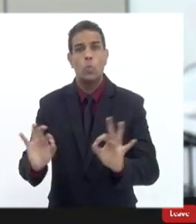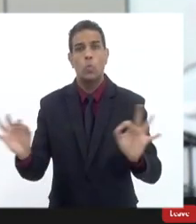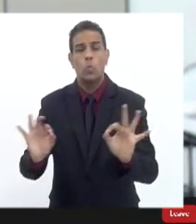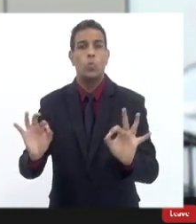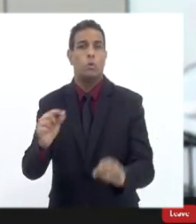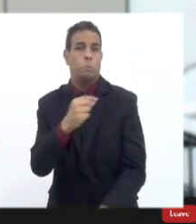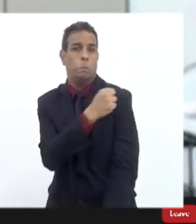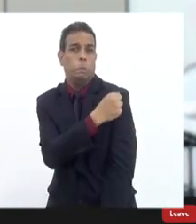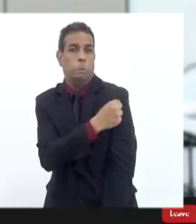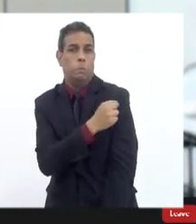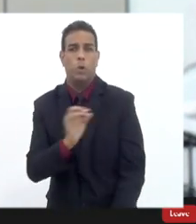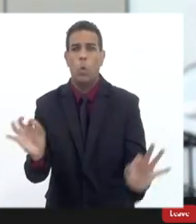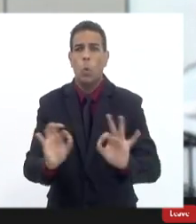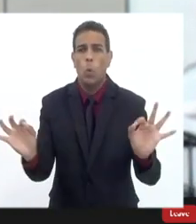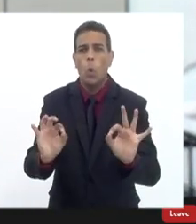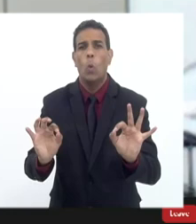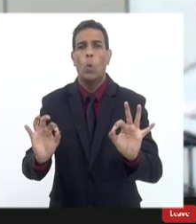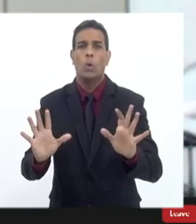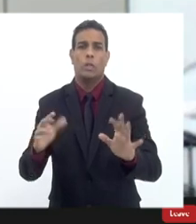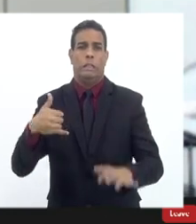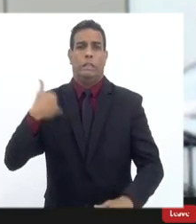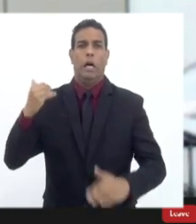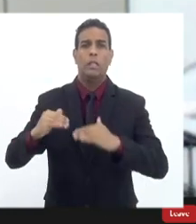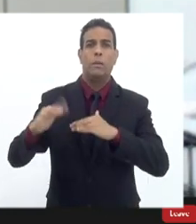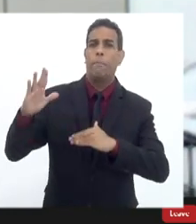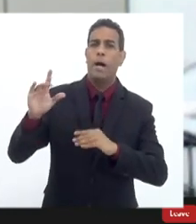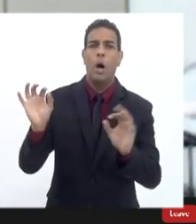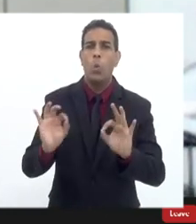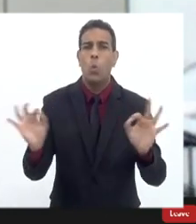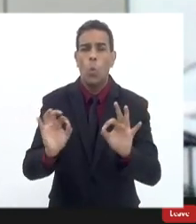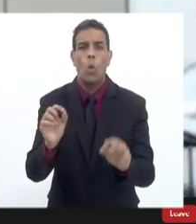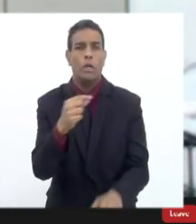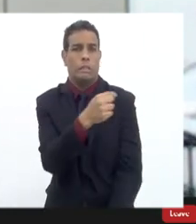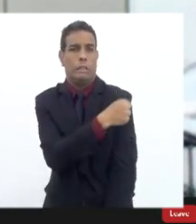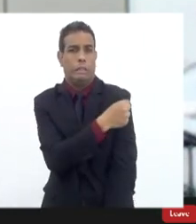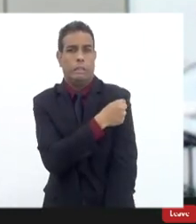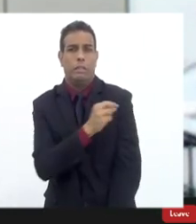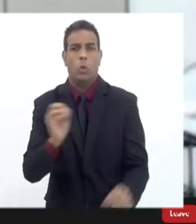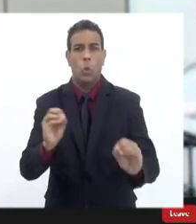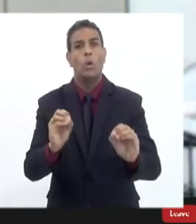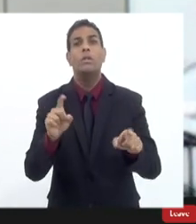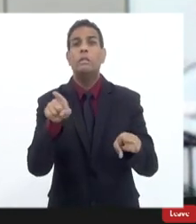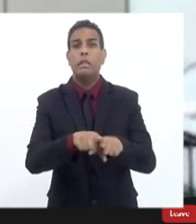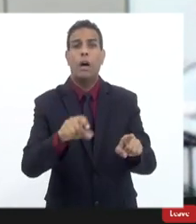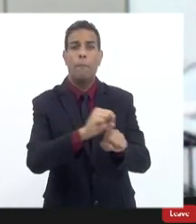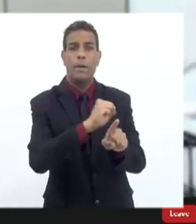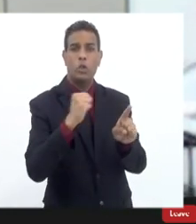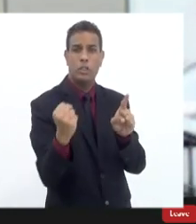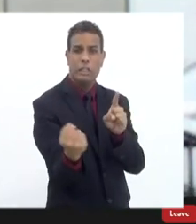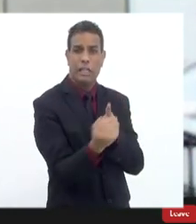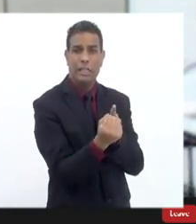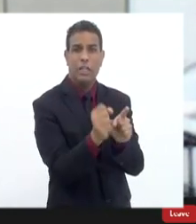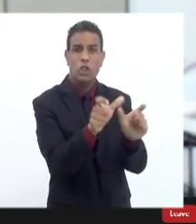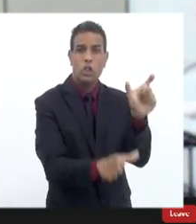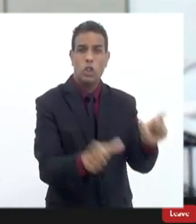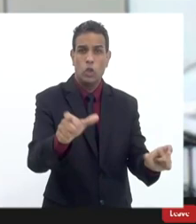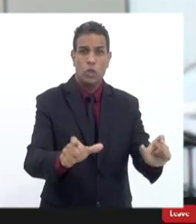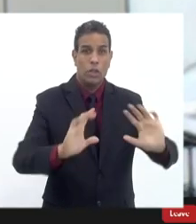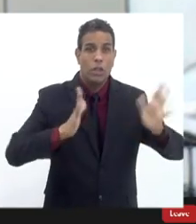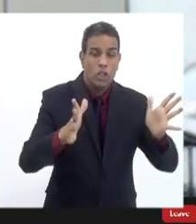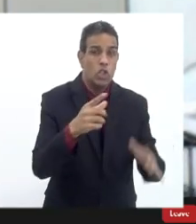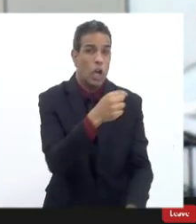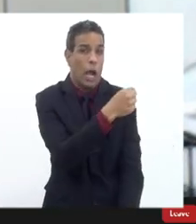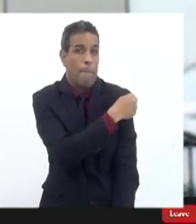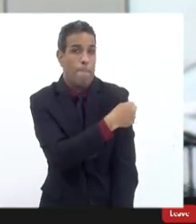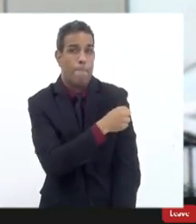vacinados, muito menos, com o período para imunização completa. Boa parte da sociedade ainda não está imunizado e a gente